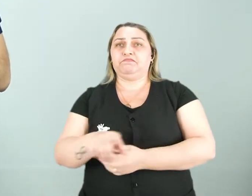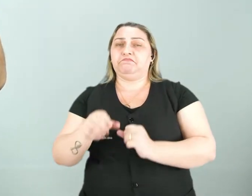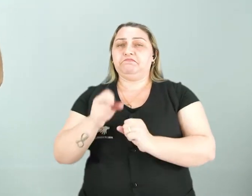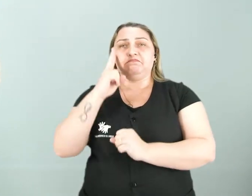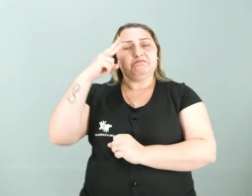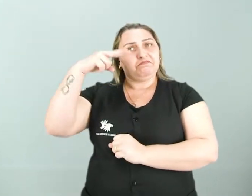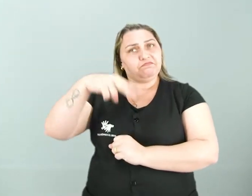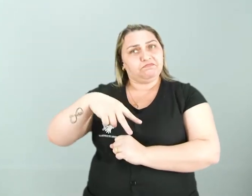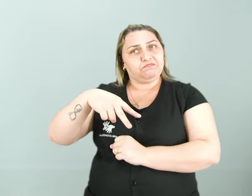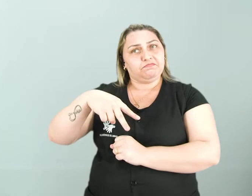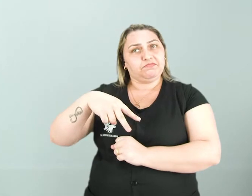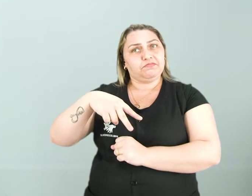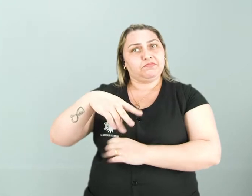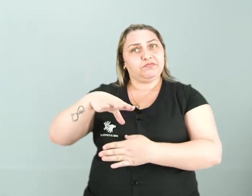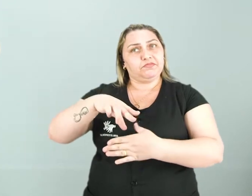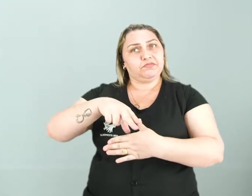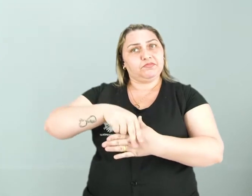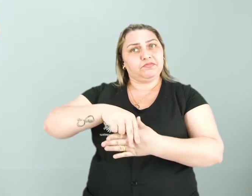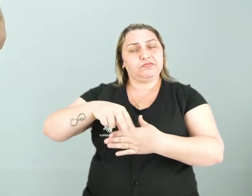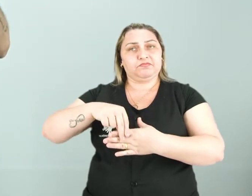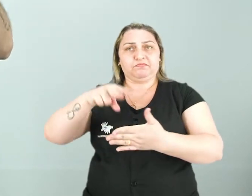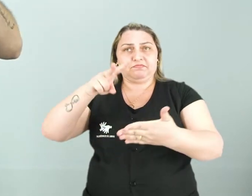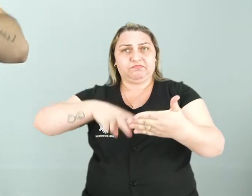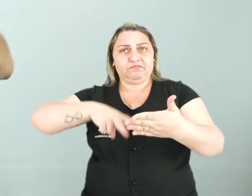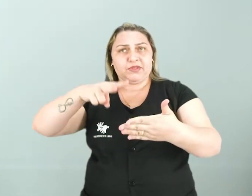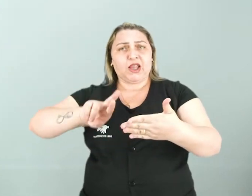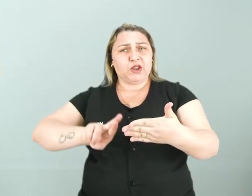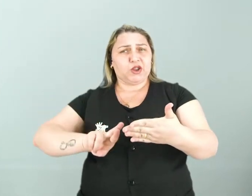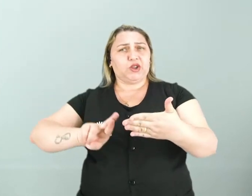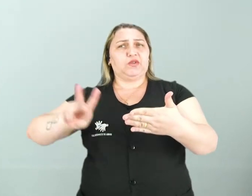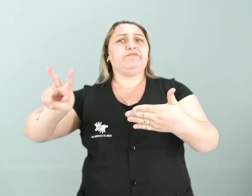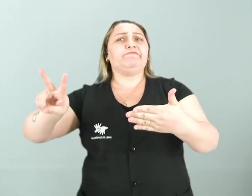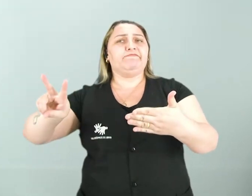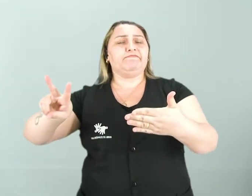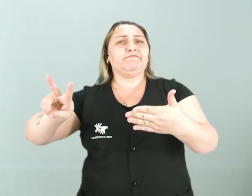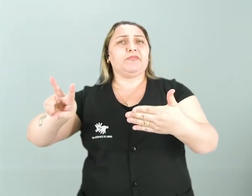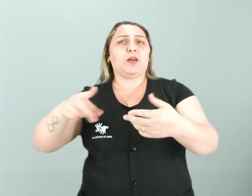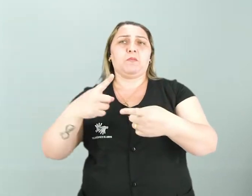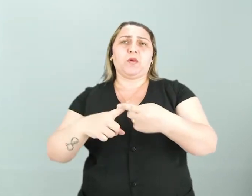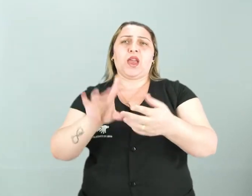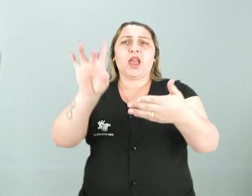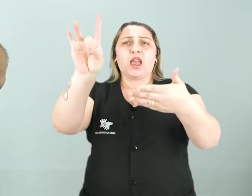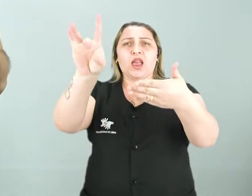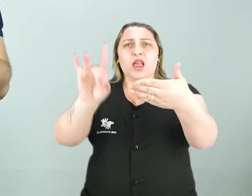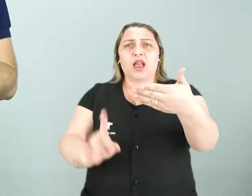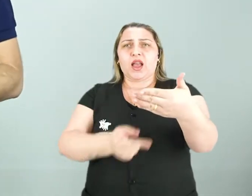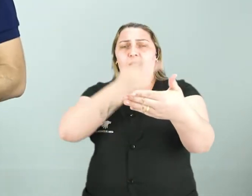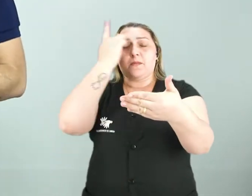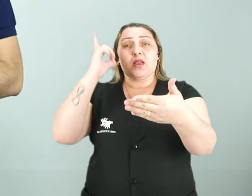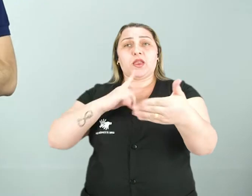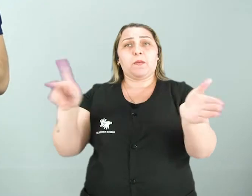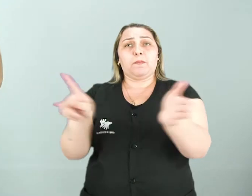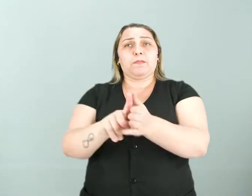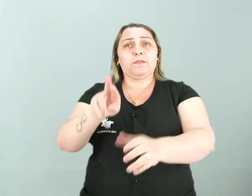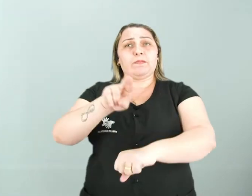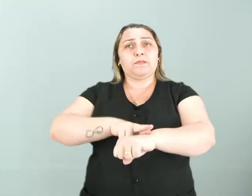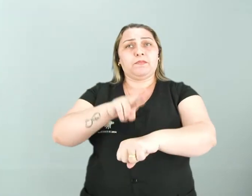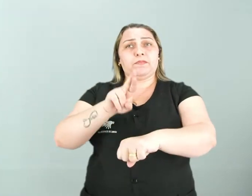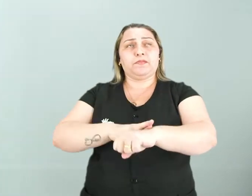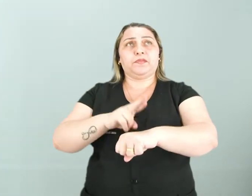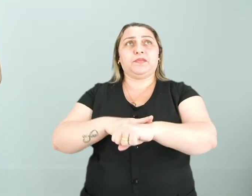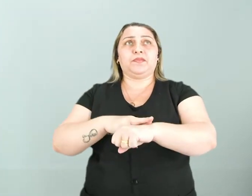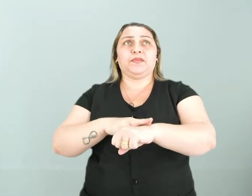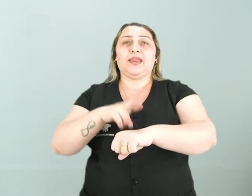um cordel lido por outra pessoa totalmente diferente, porque cada pessoa vai ter o seu ritmo, né? Tem uns que são